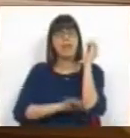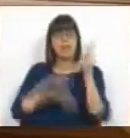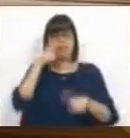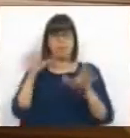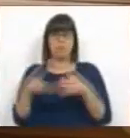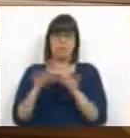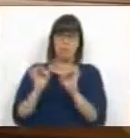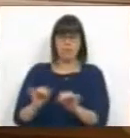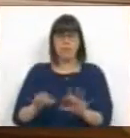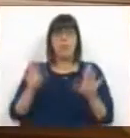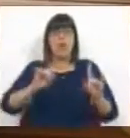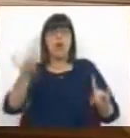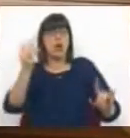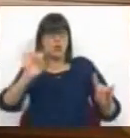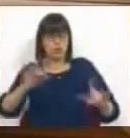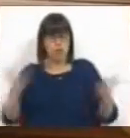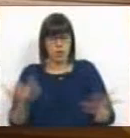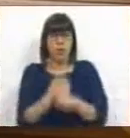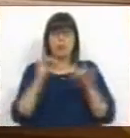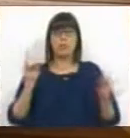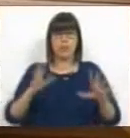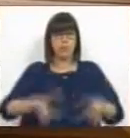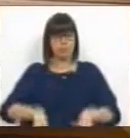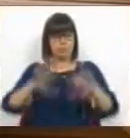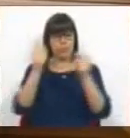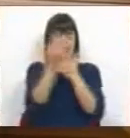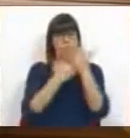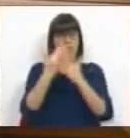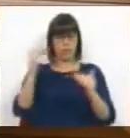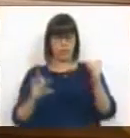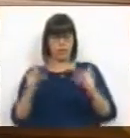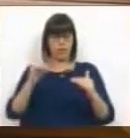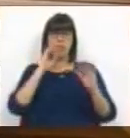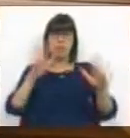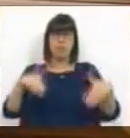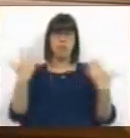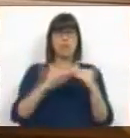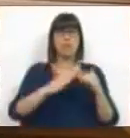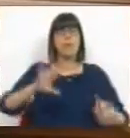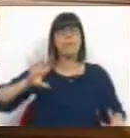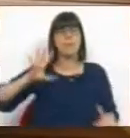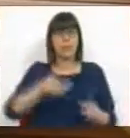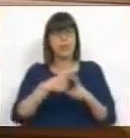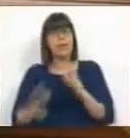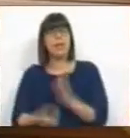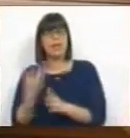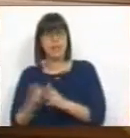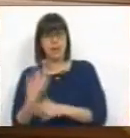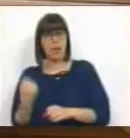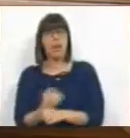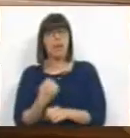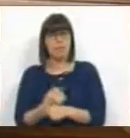às populações. Mas não chega, porque o desenvolvimento económico equilibrado e sustentado do país e a criação de